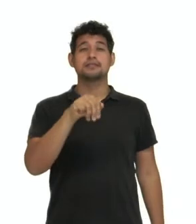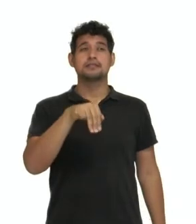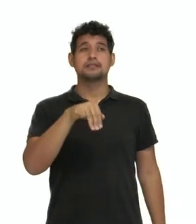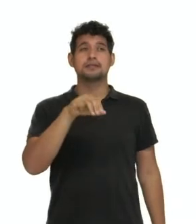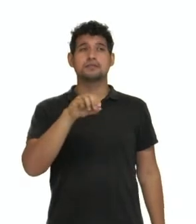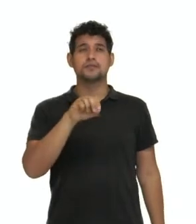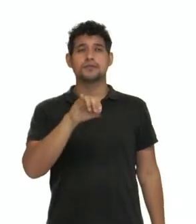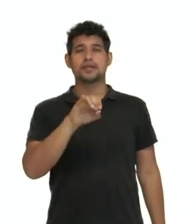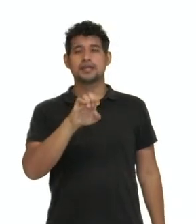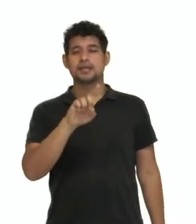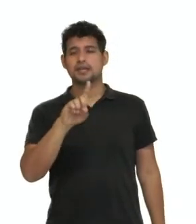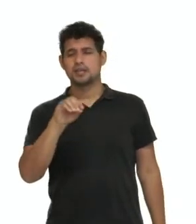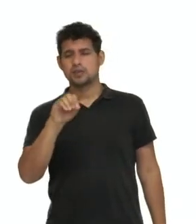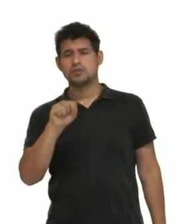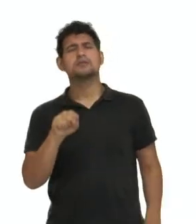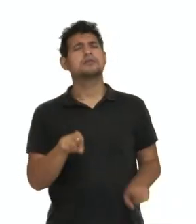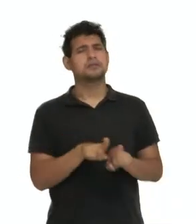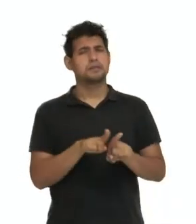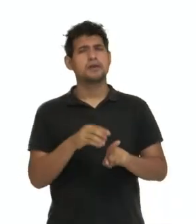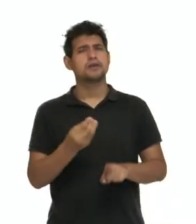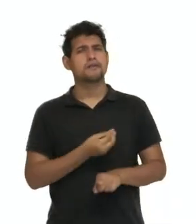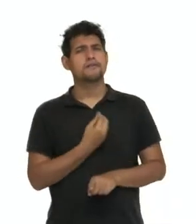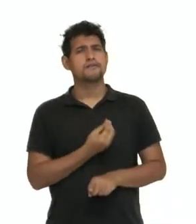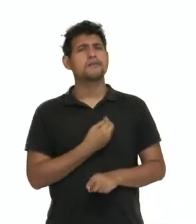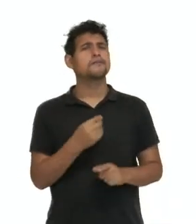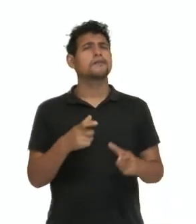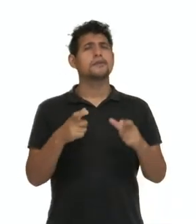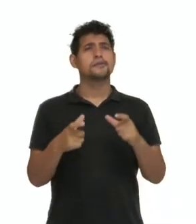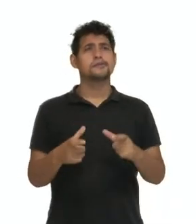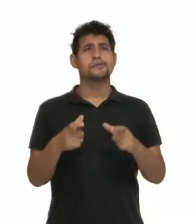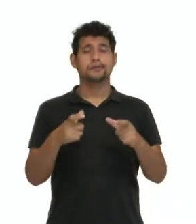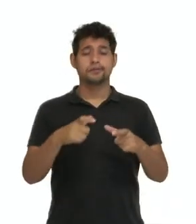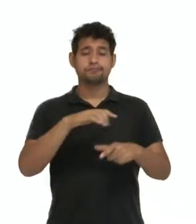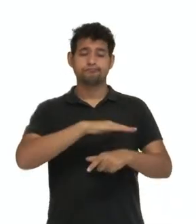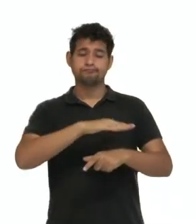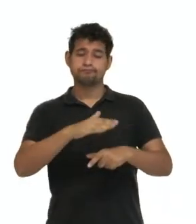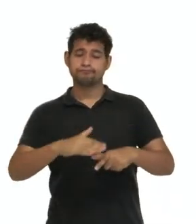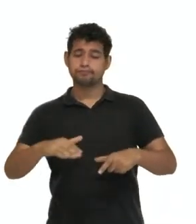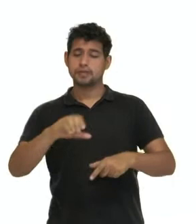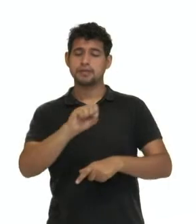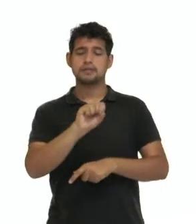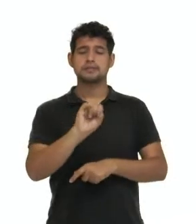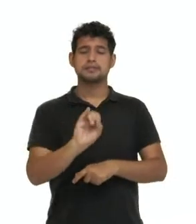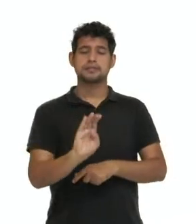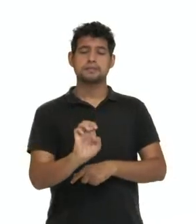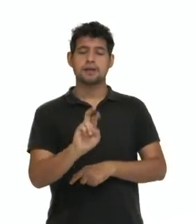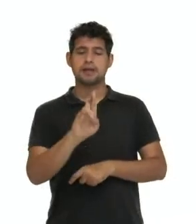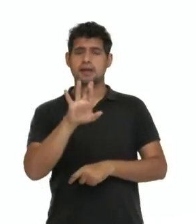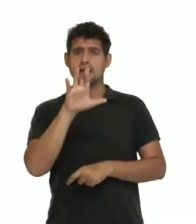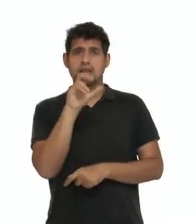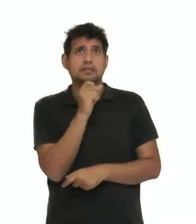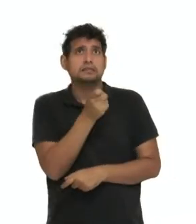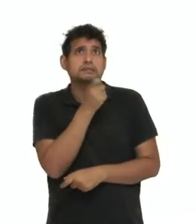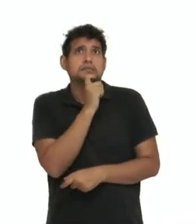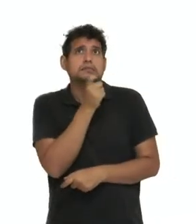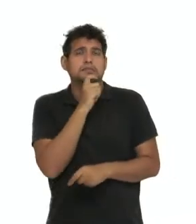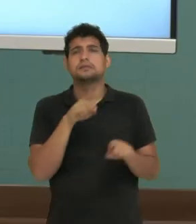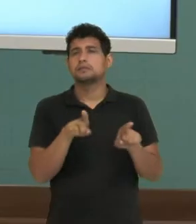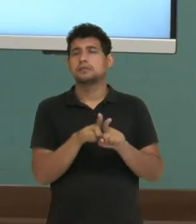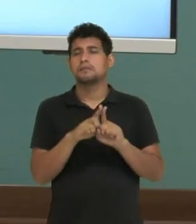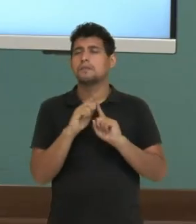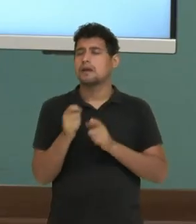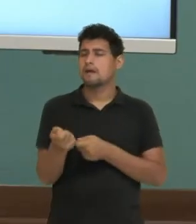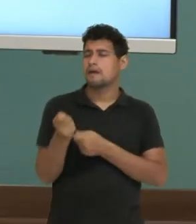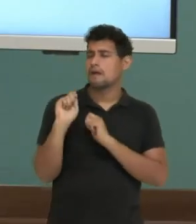aqui, também vivem nas regiões de planície da Sibéria, né? Uma região aí muito fria, vivem da